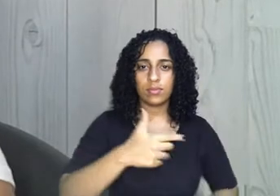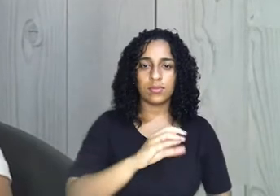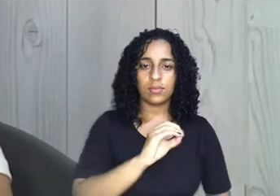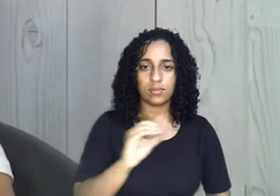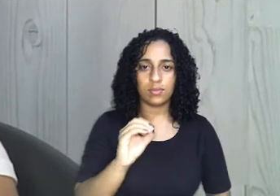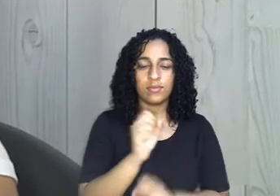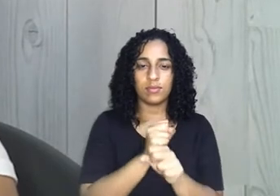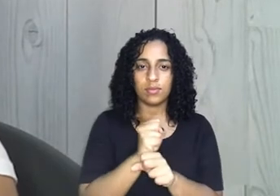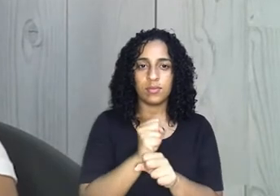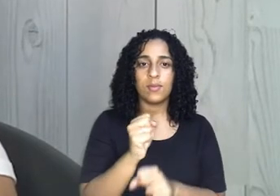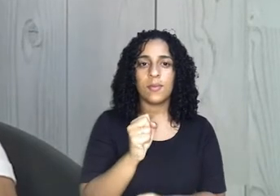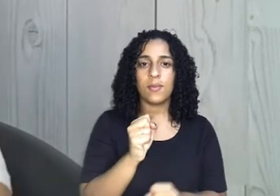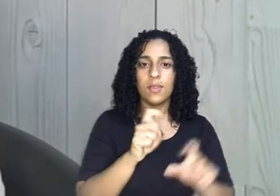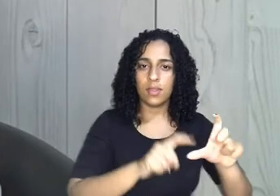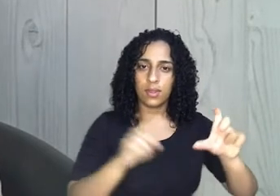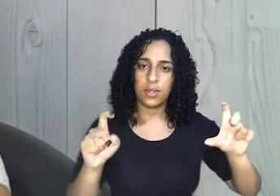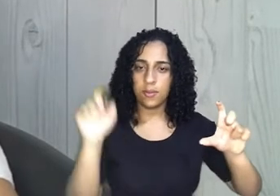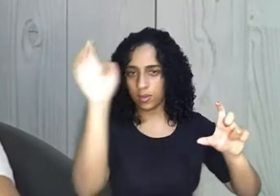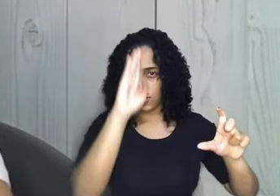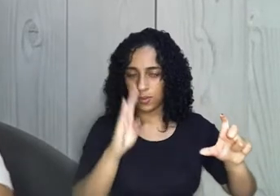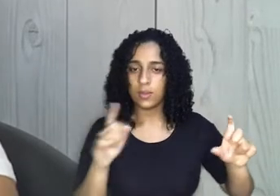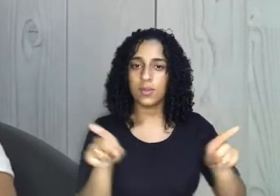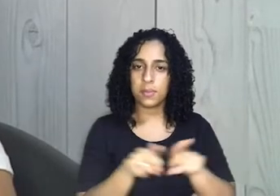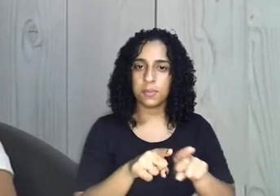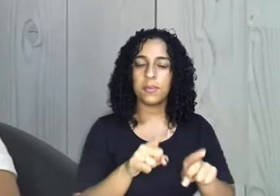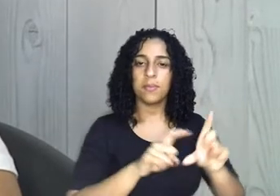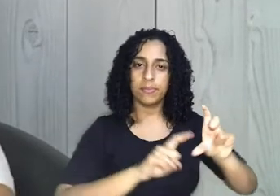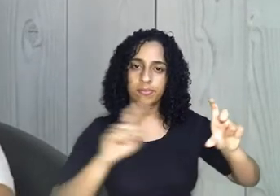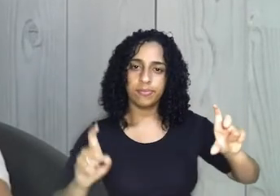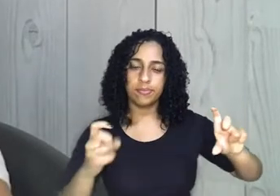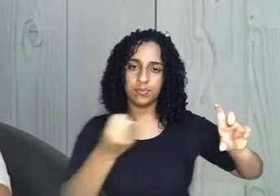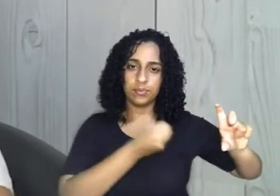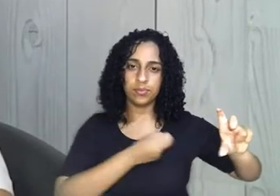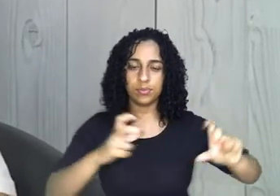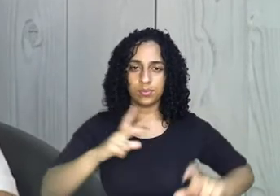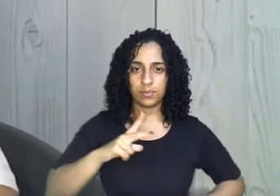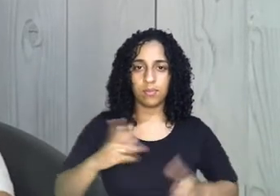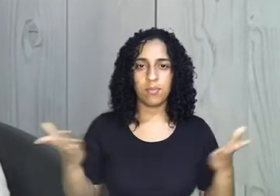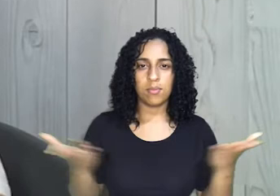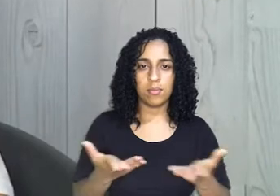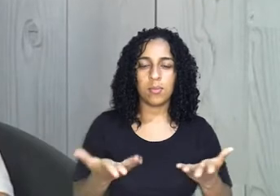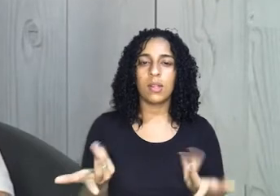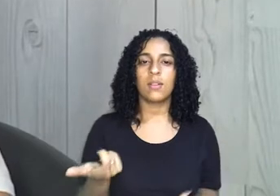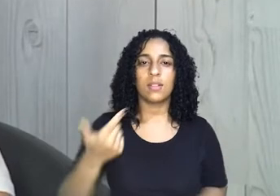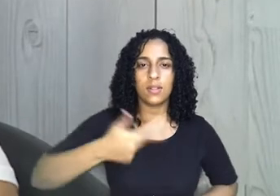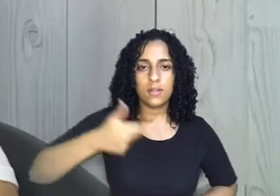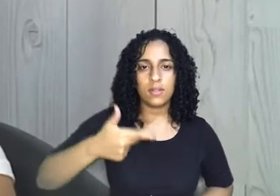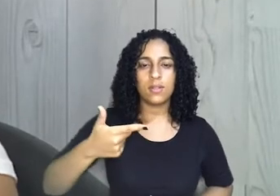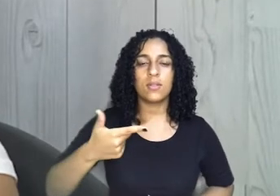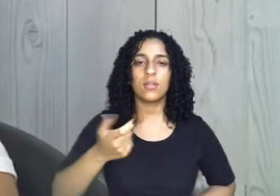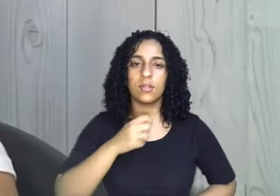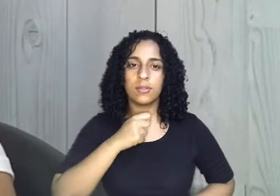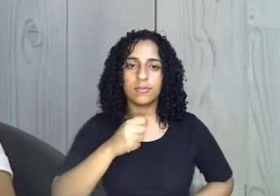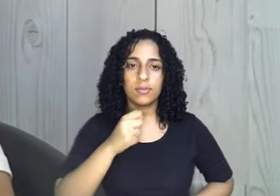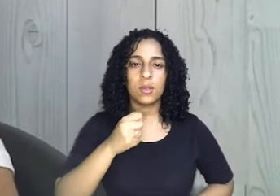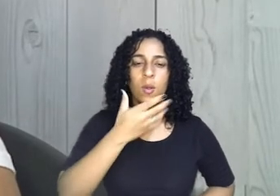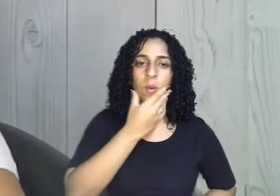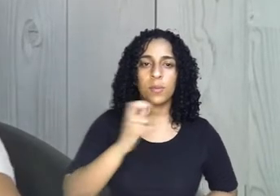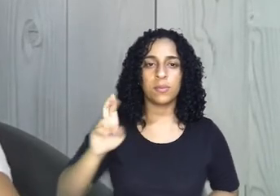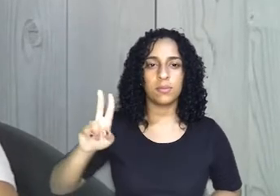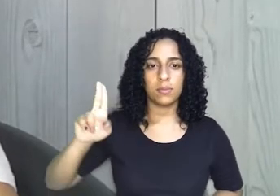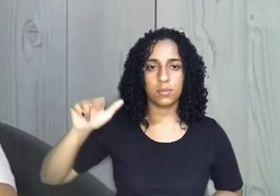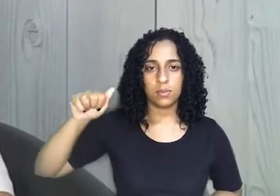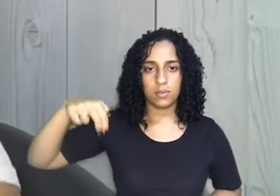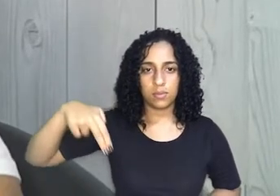Bicentenário da Independência do Brasil e a nossa Independência de dados vamos agora reproduzir a segunda parte da reportagem de rua madeira